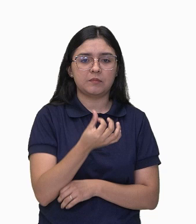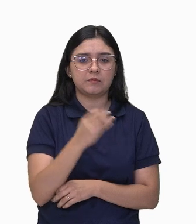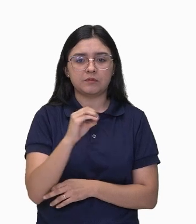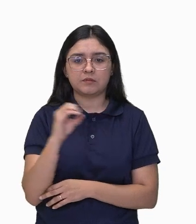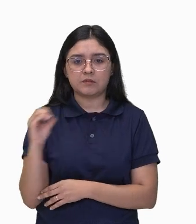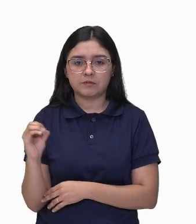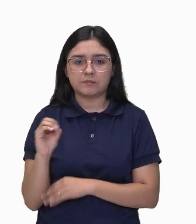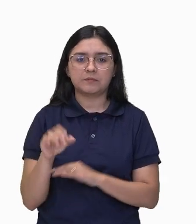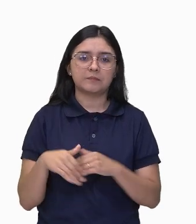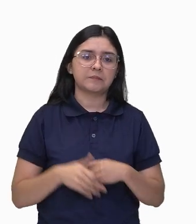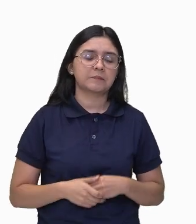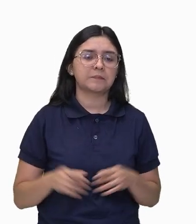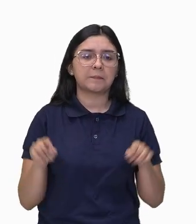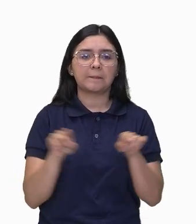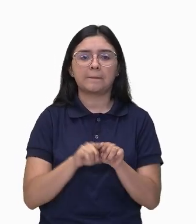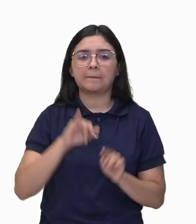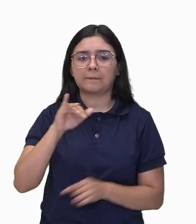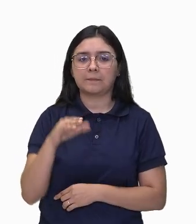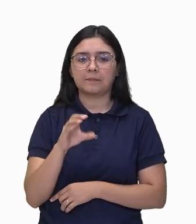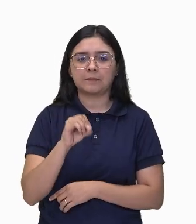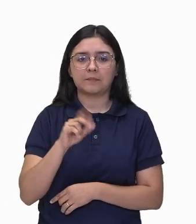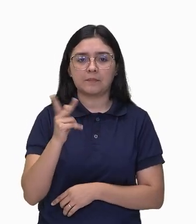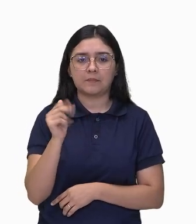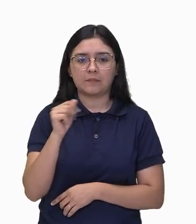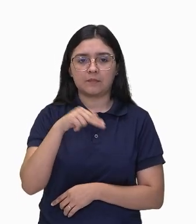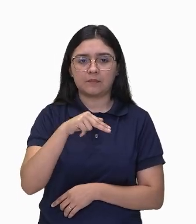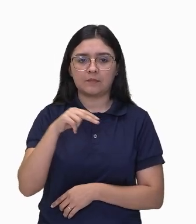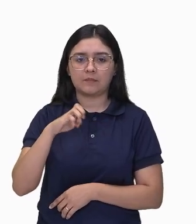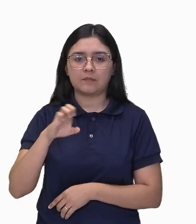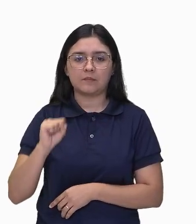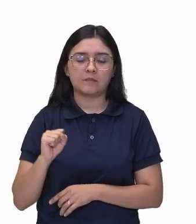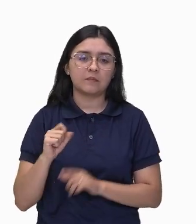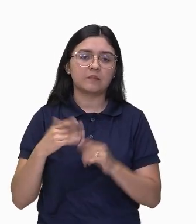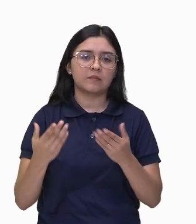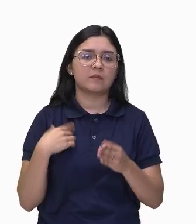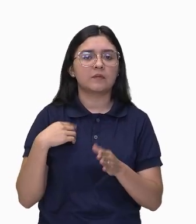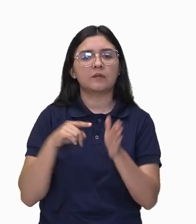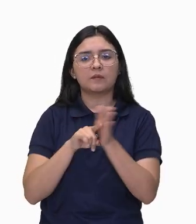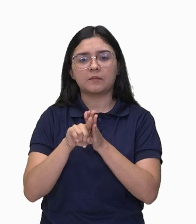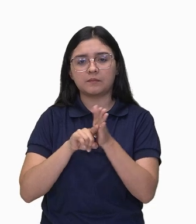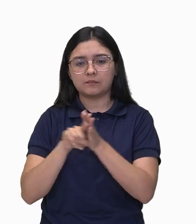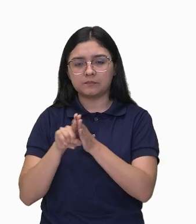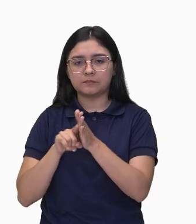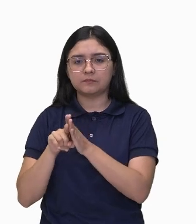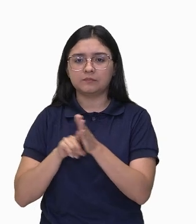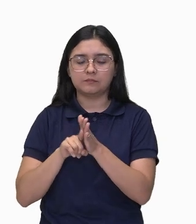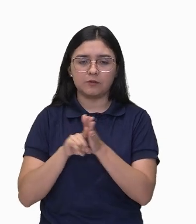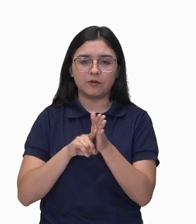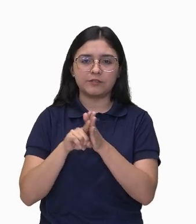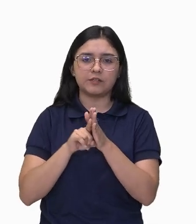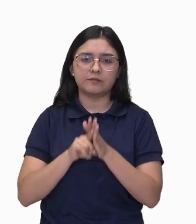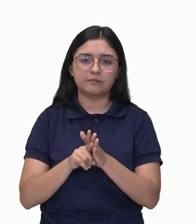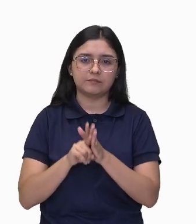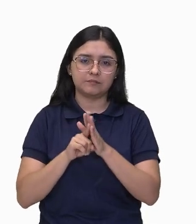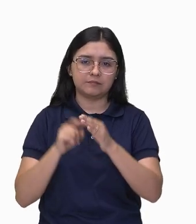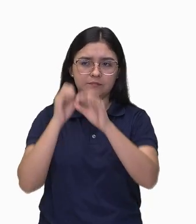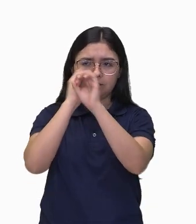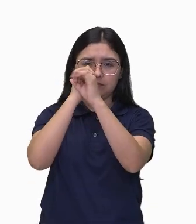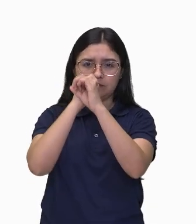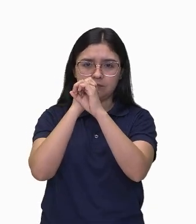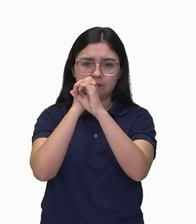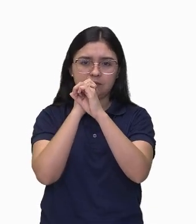Johannes Kepler avançou nas pesquisas astronômicas e na ótica, Escreveu sobre